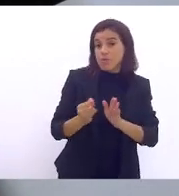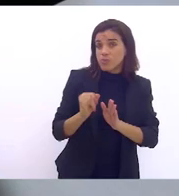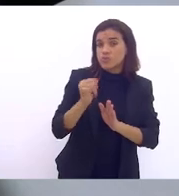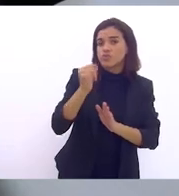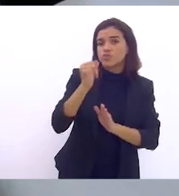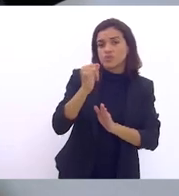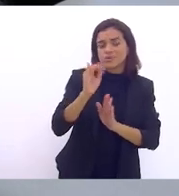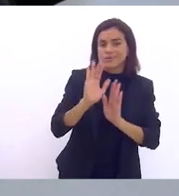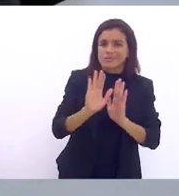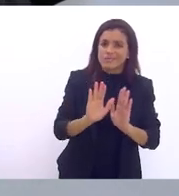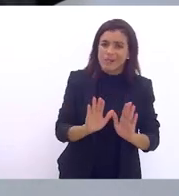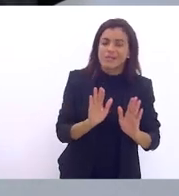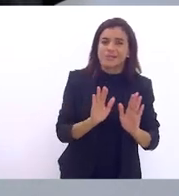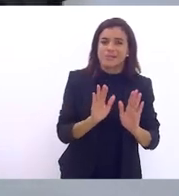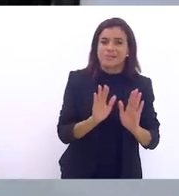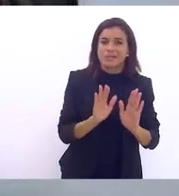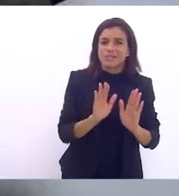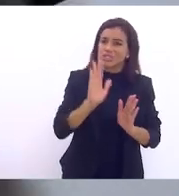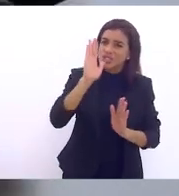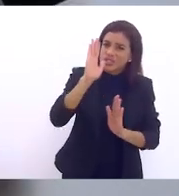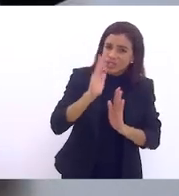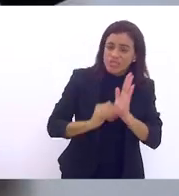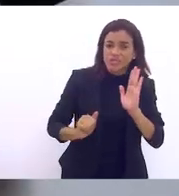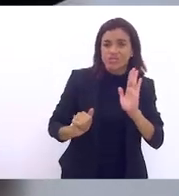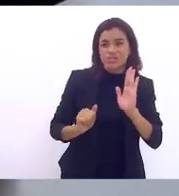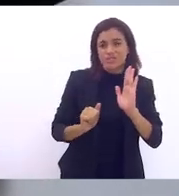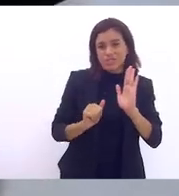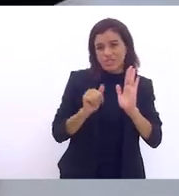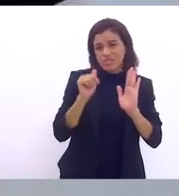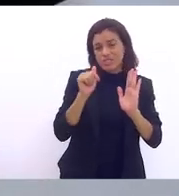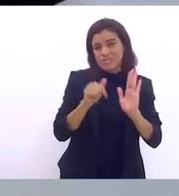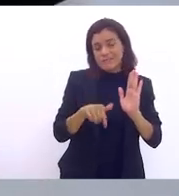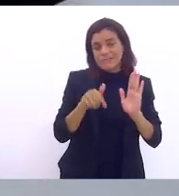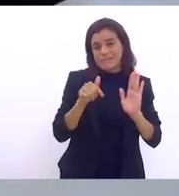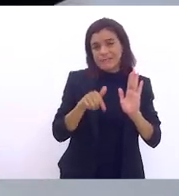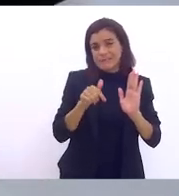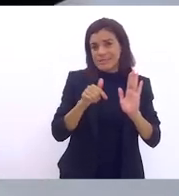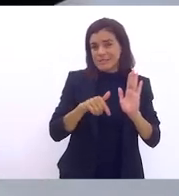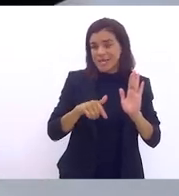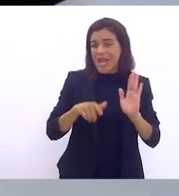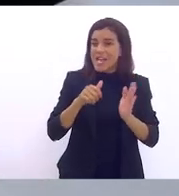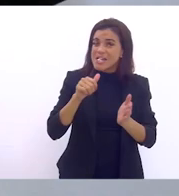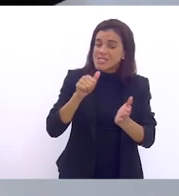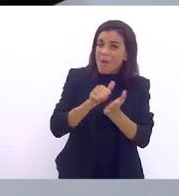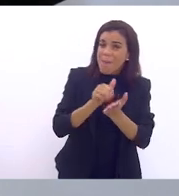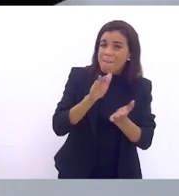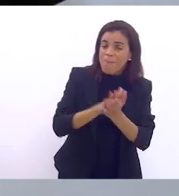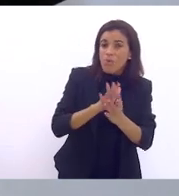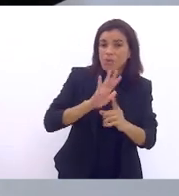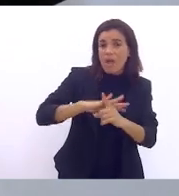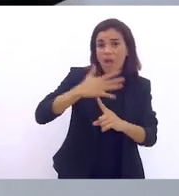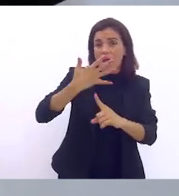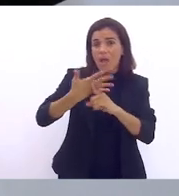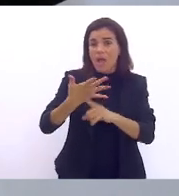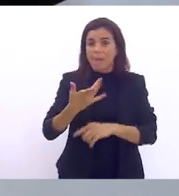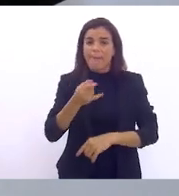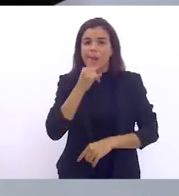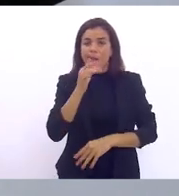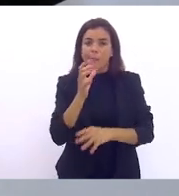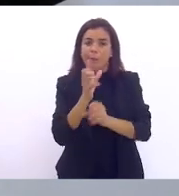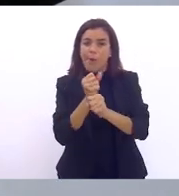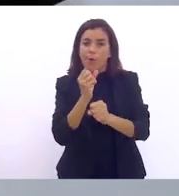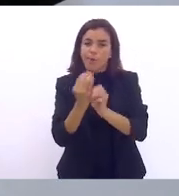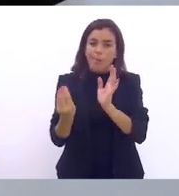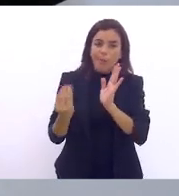for mas que retire essa essas sanções da multa como pontos na carteira que